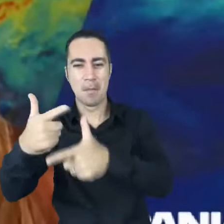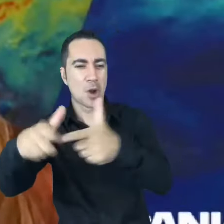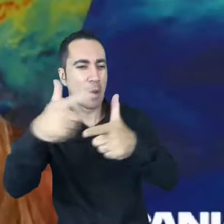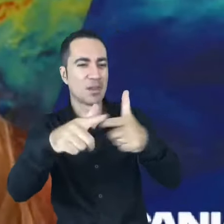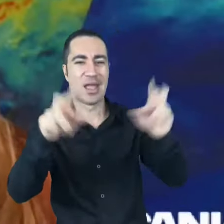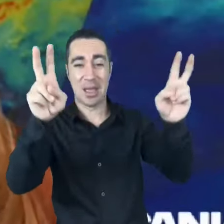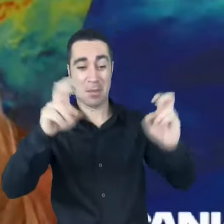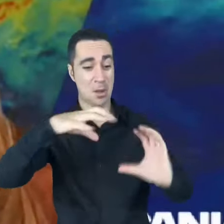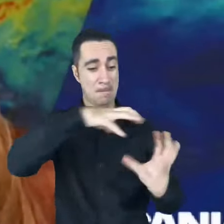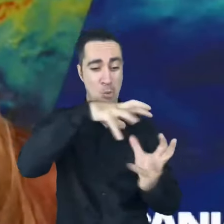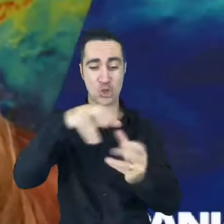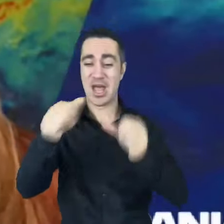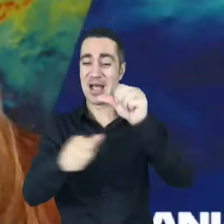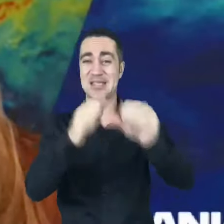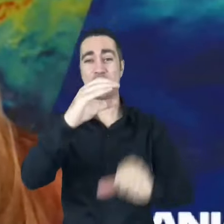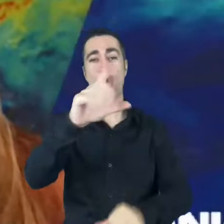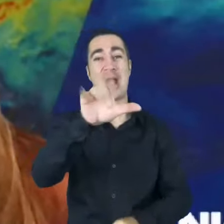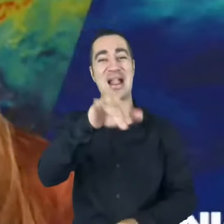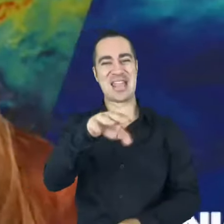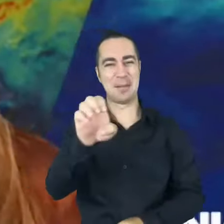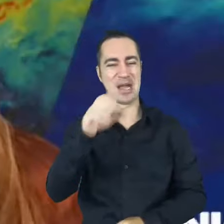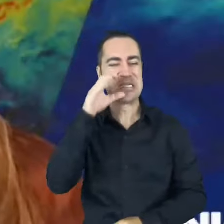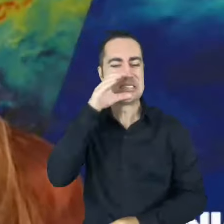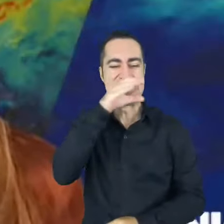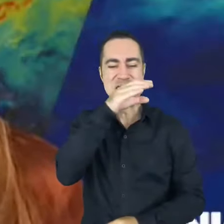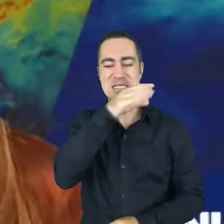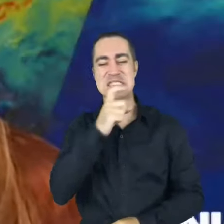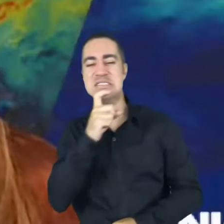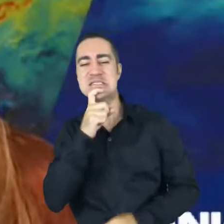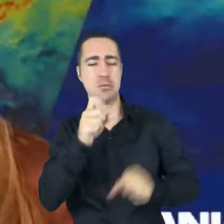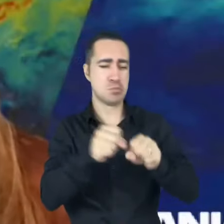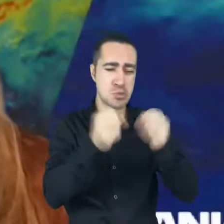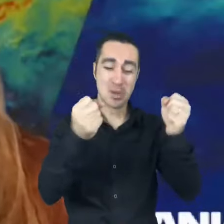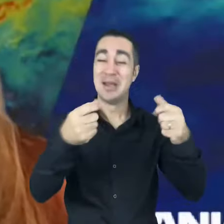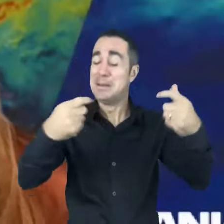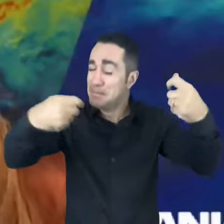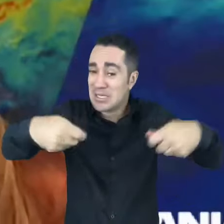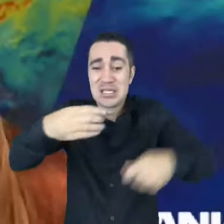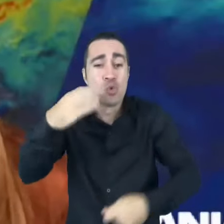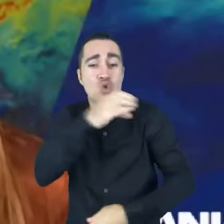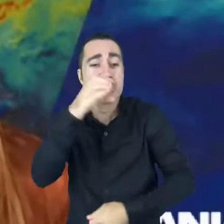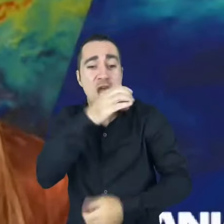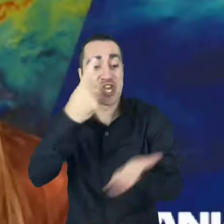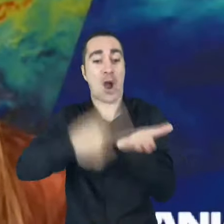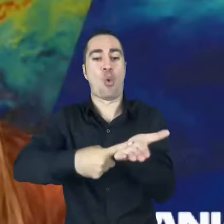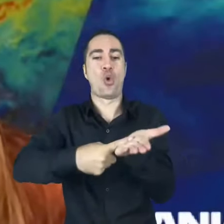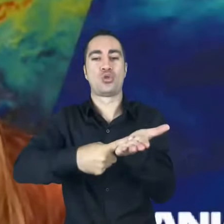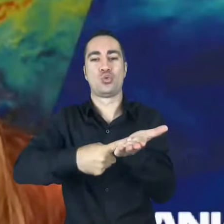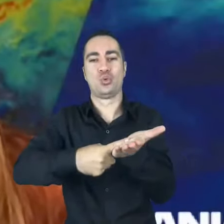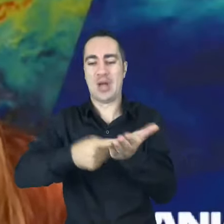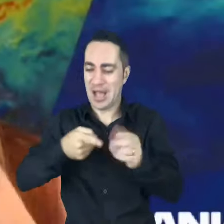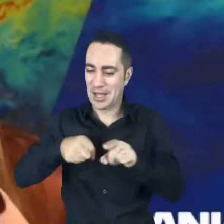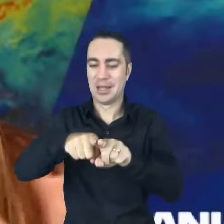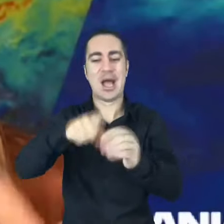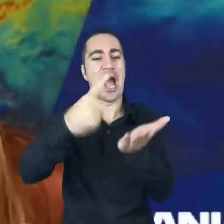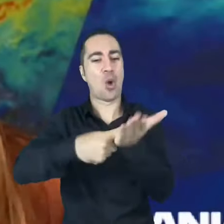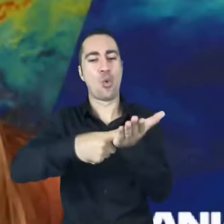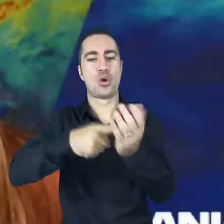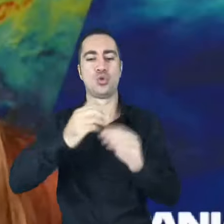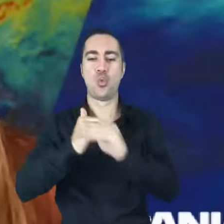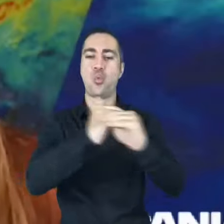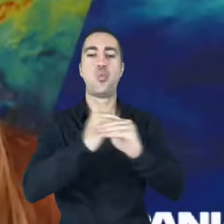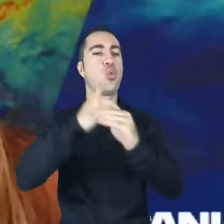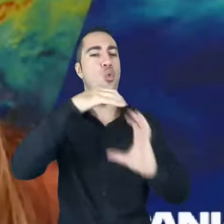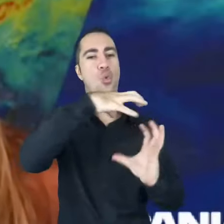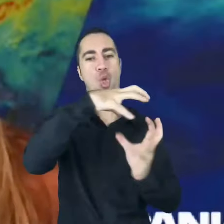tentar fazer um acordo global. Então, eu diria, para mim, Uma das